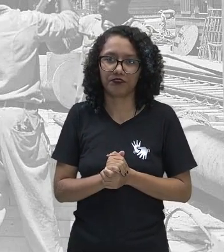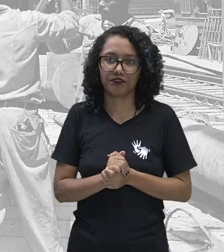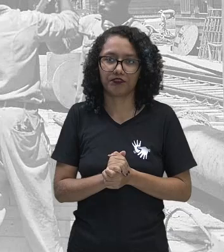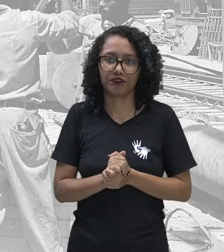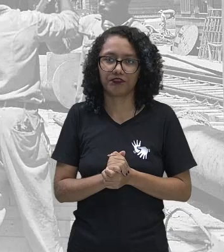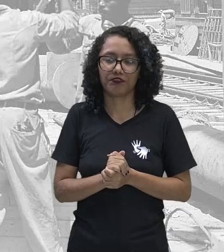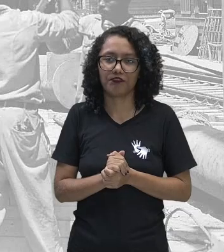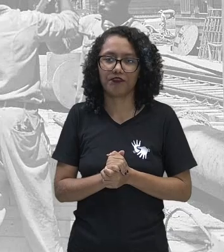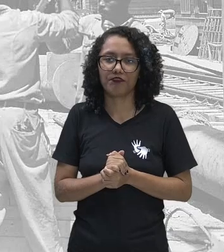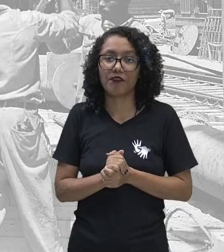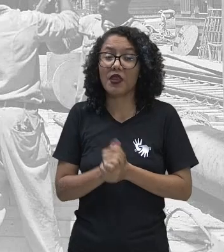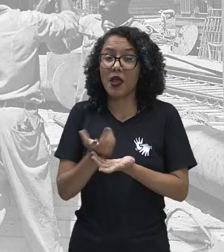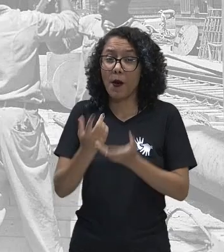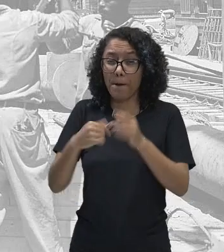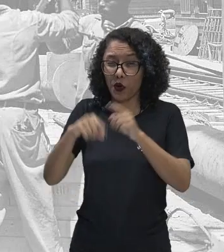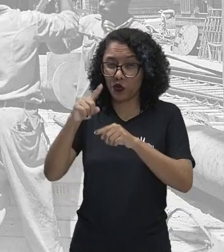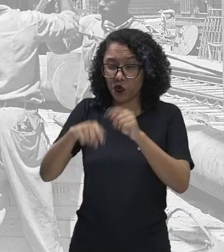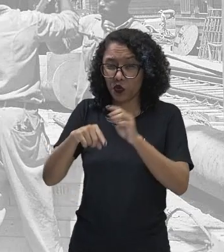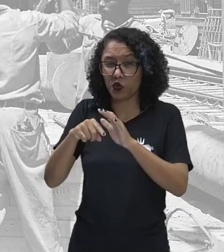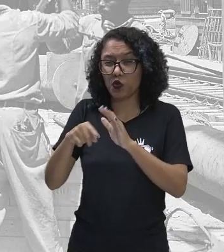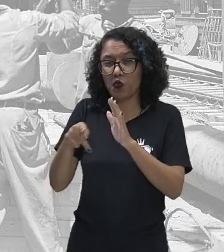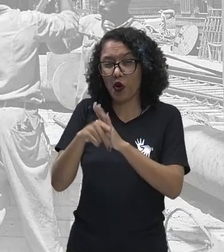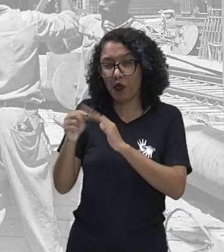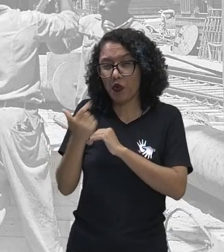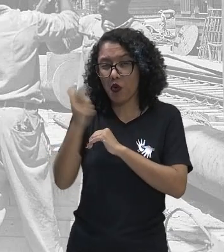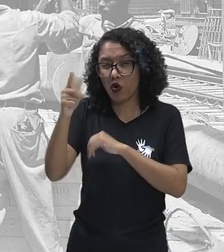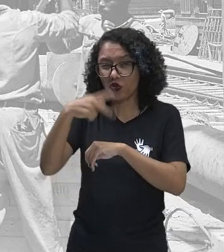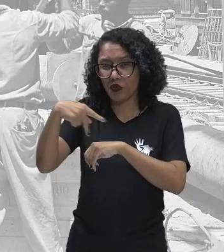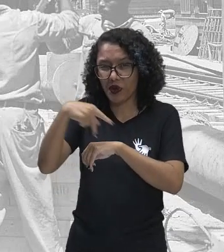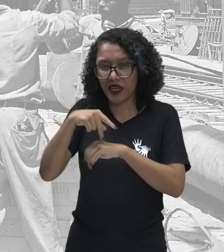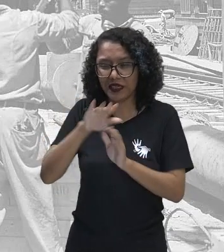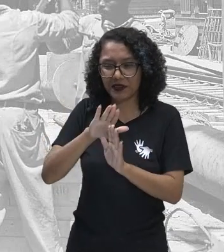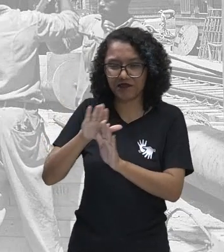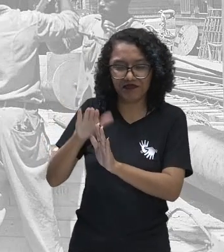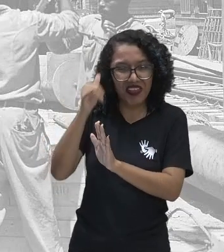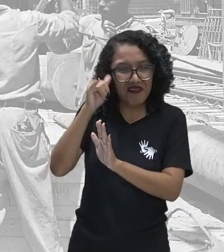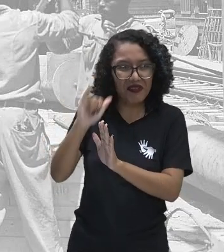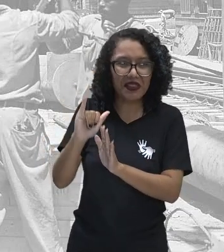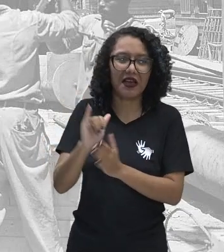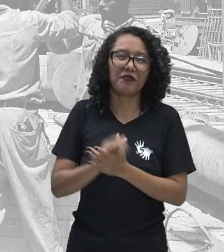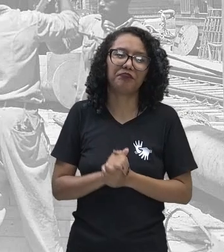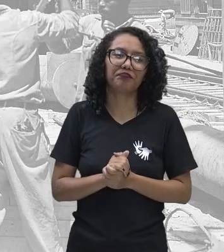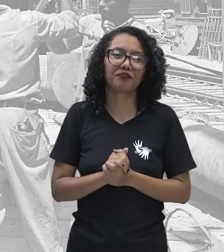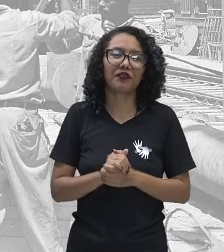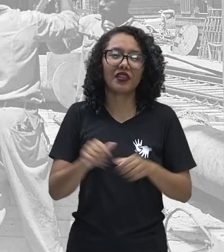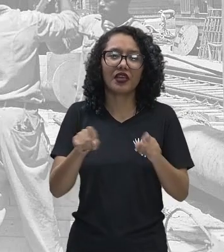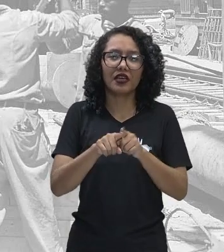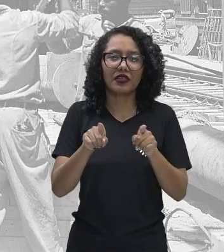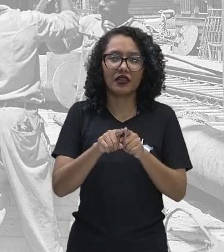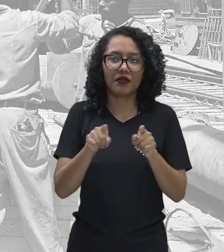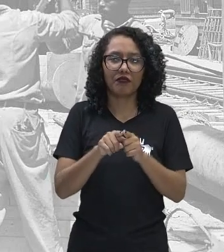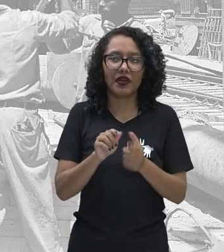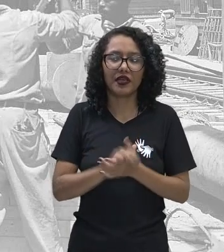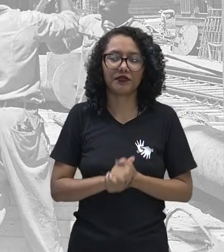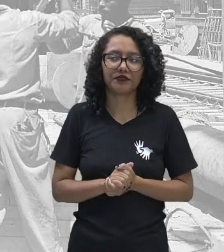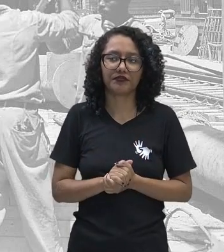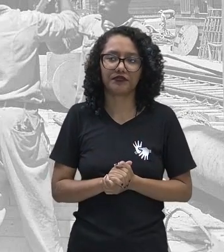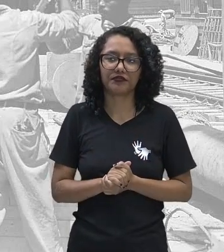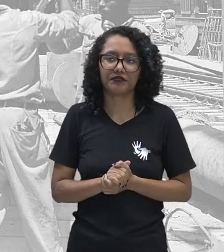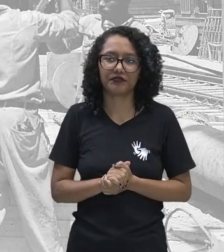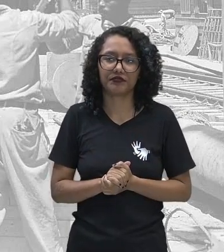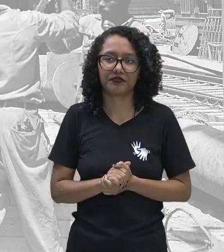dos produtos estrangeiros. À medida que se desenvolve a indústria nacional, a indústria estrangeira,